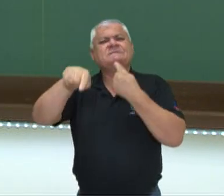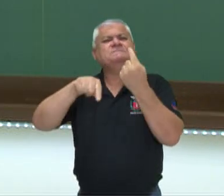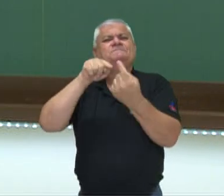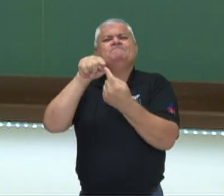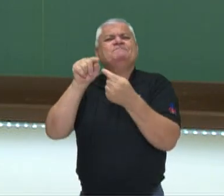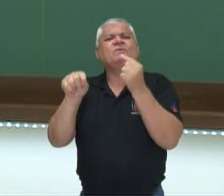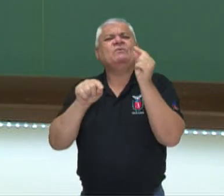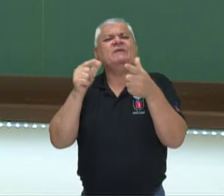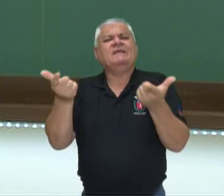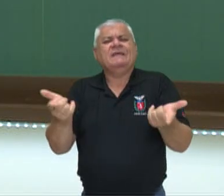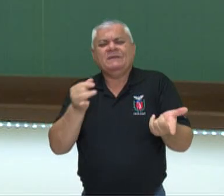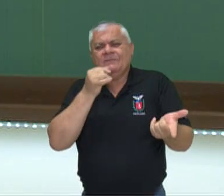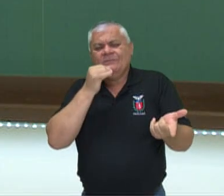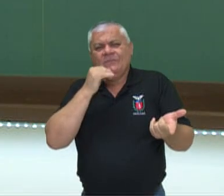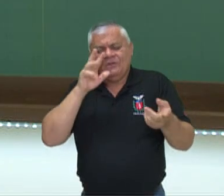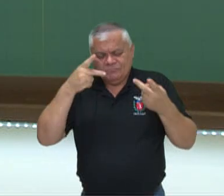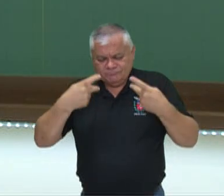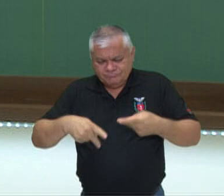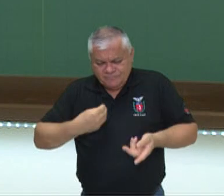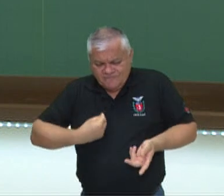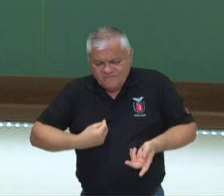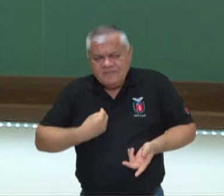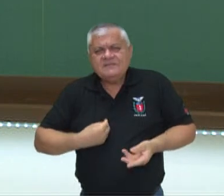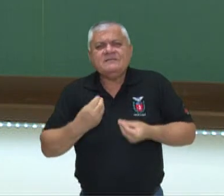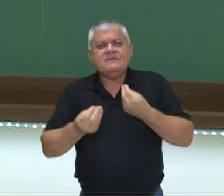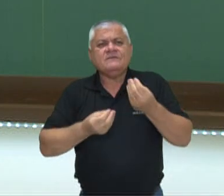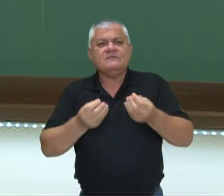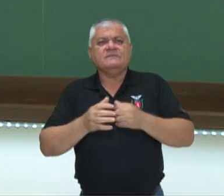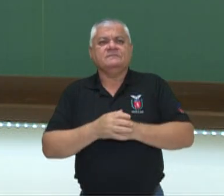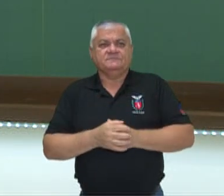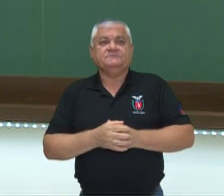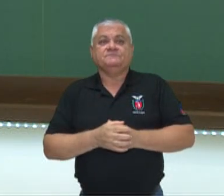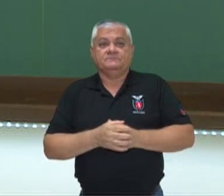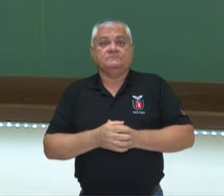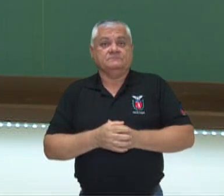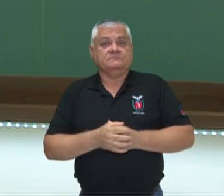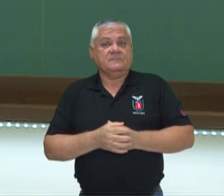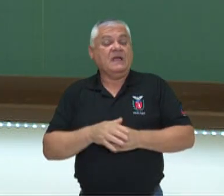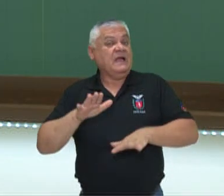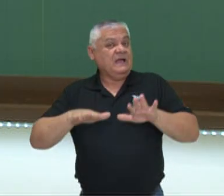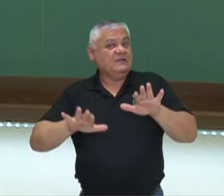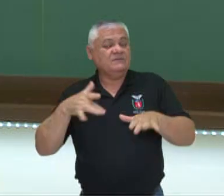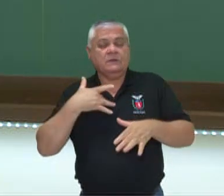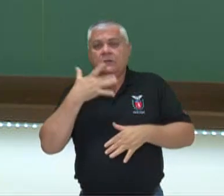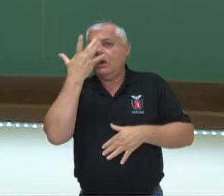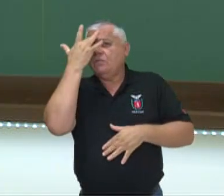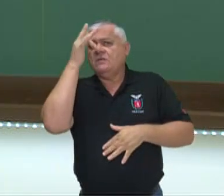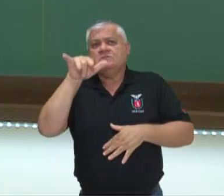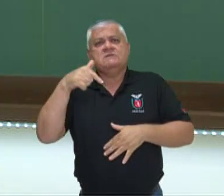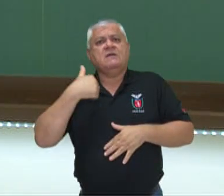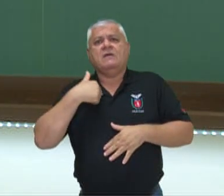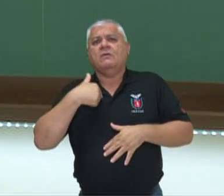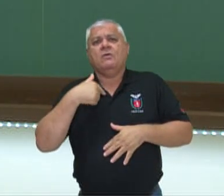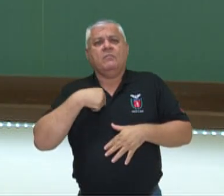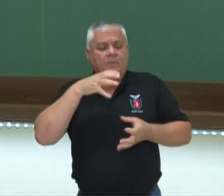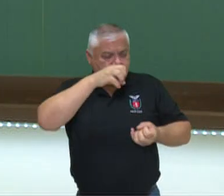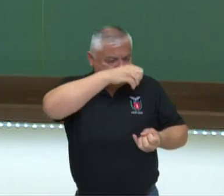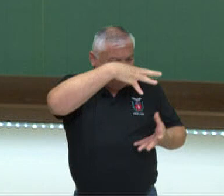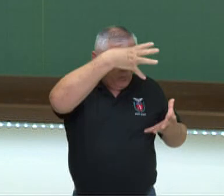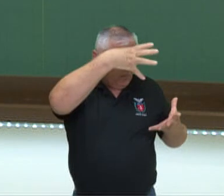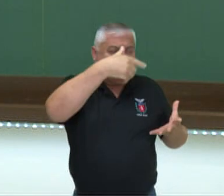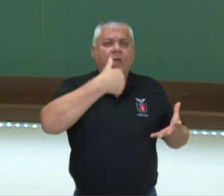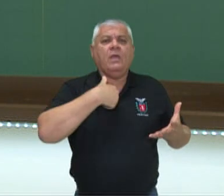uma finalidade para as nossas existências. Então, por mais que a gente não saiba de onde nós viemos, para